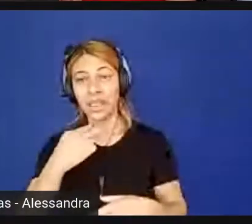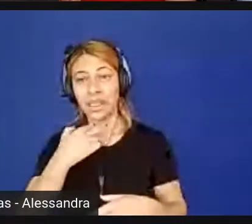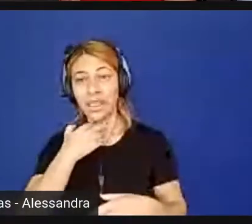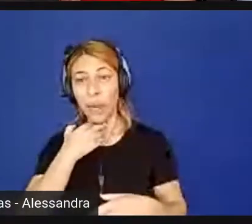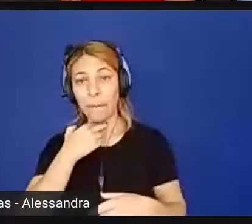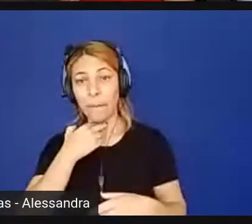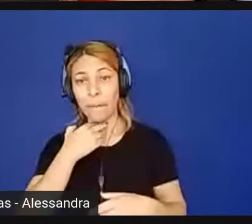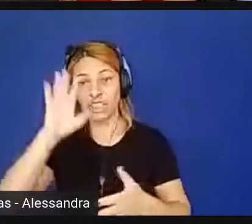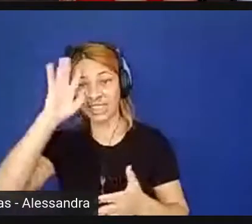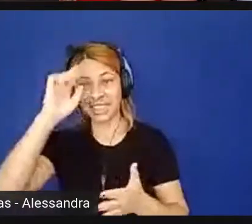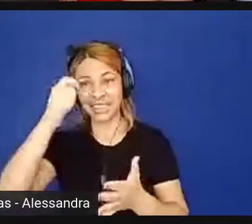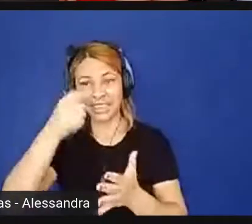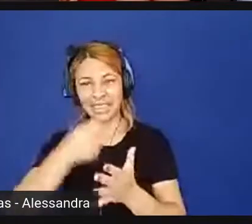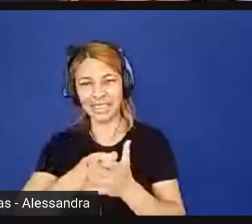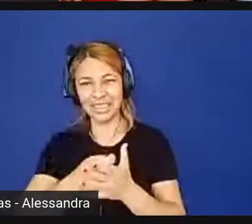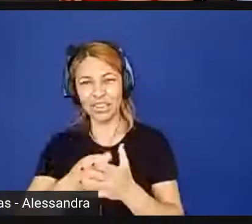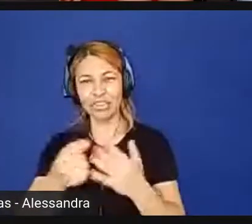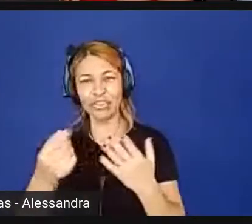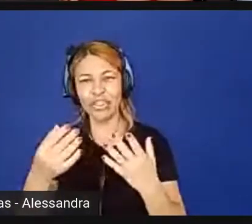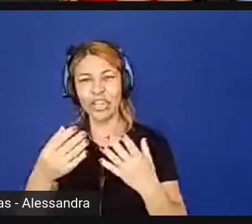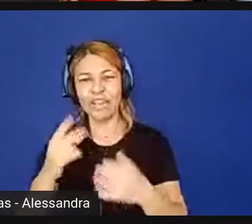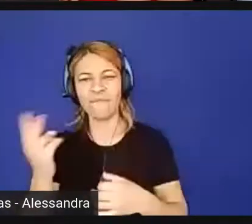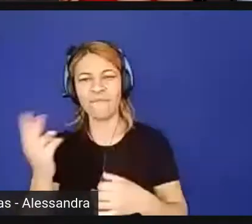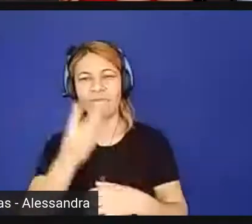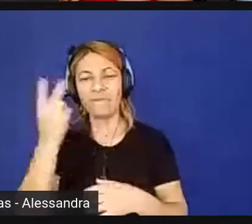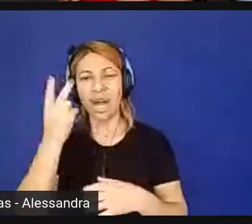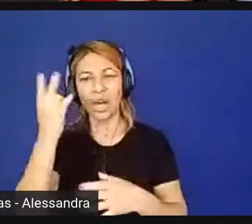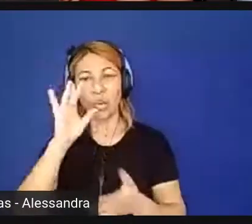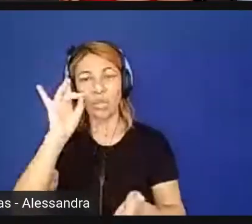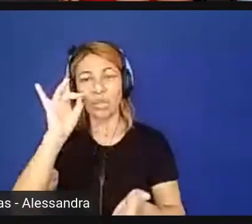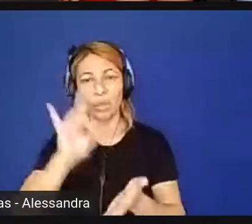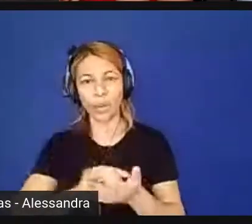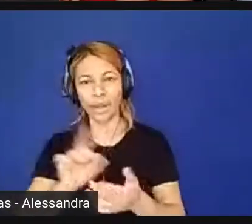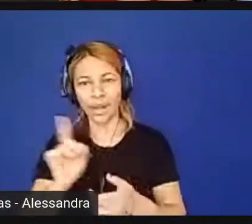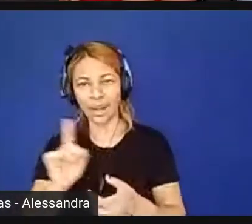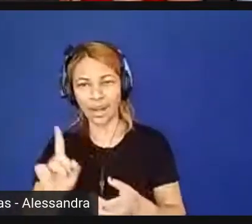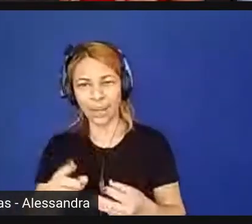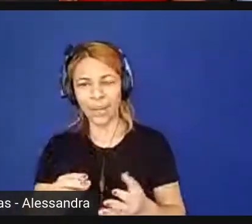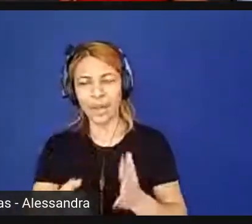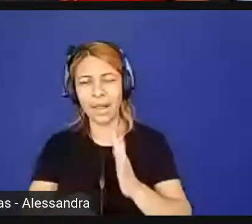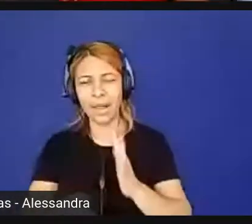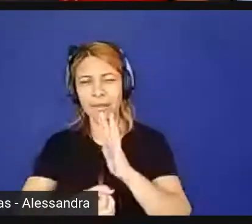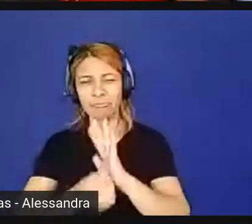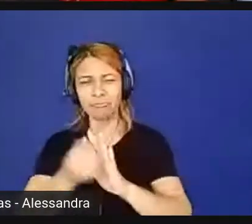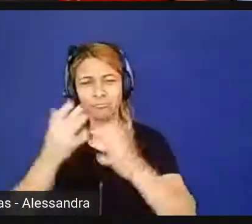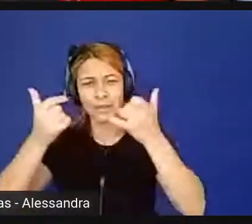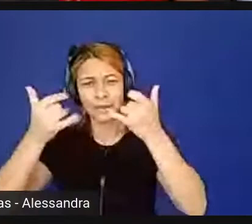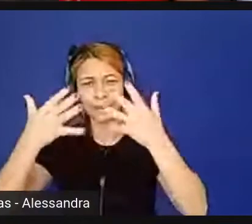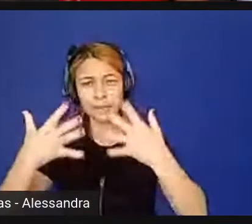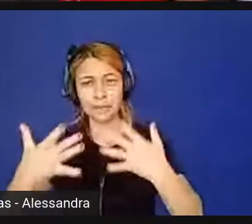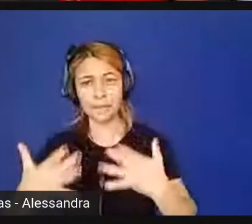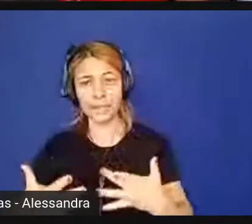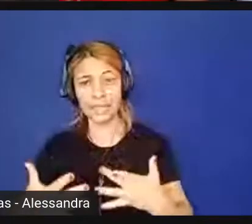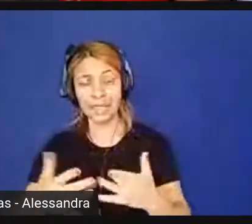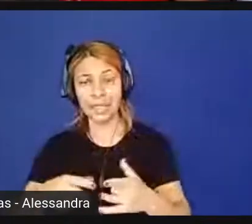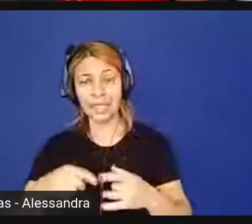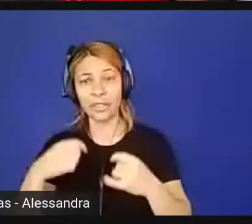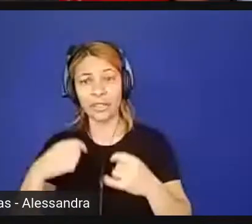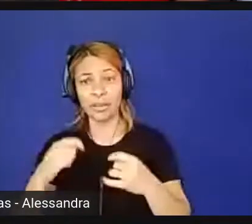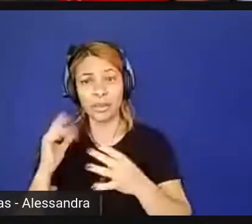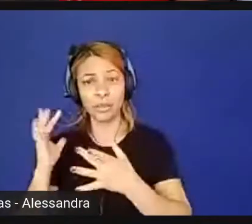abstratos, ela fala de regra de transição, ela fala de regra de retificação. Então, primeiro, isso são todos critérios que você tem que adotar de maneira contemporânea. E